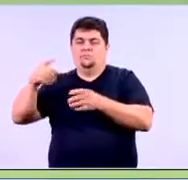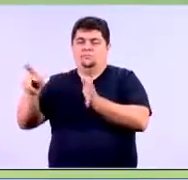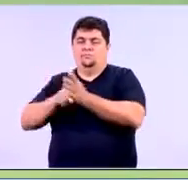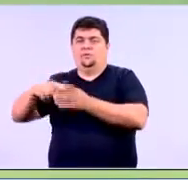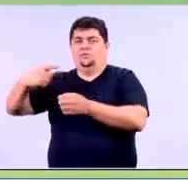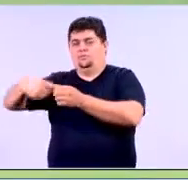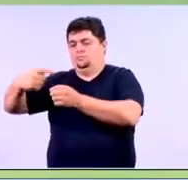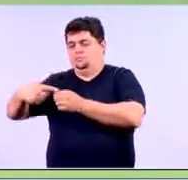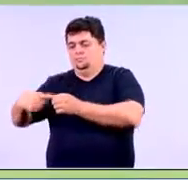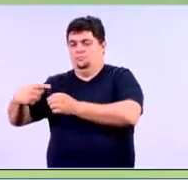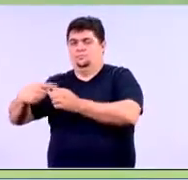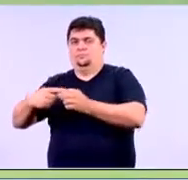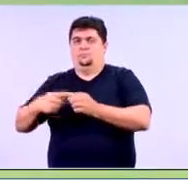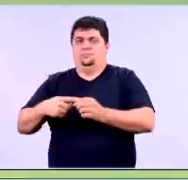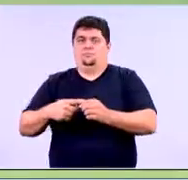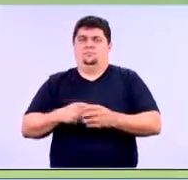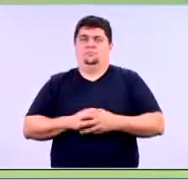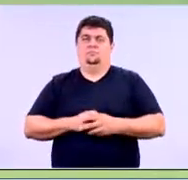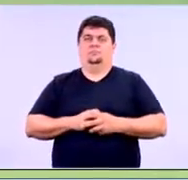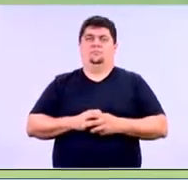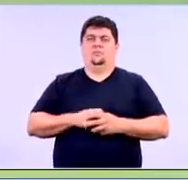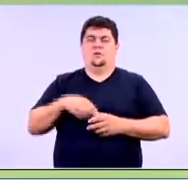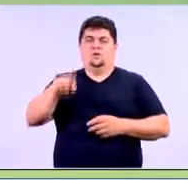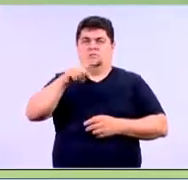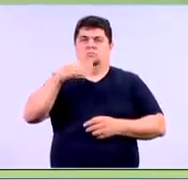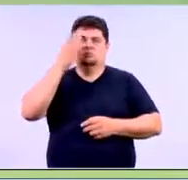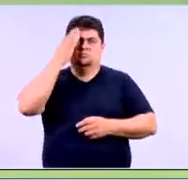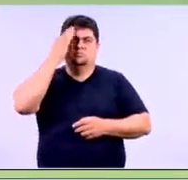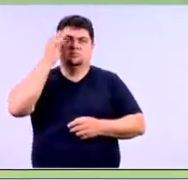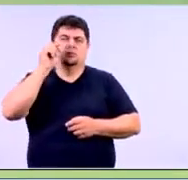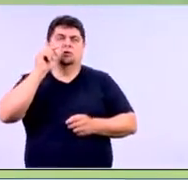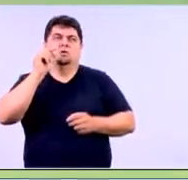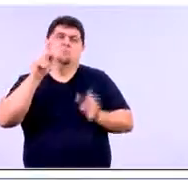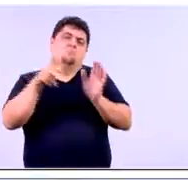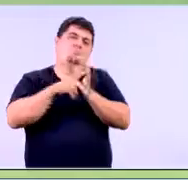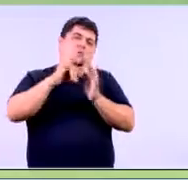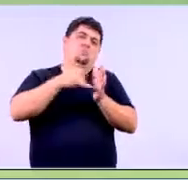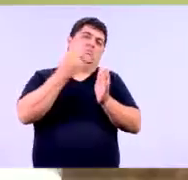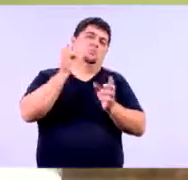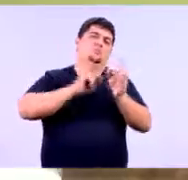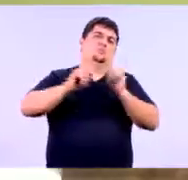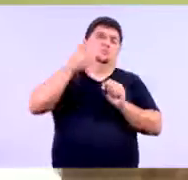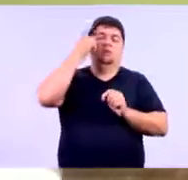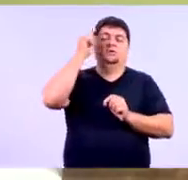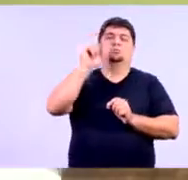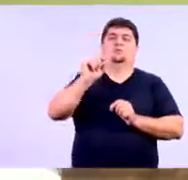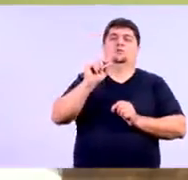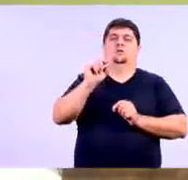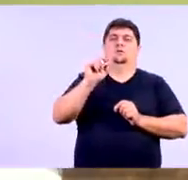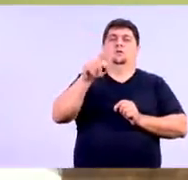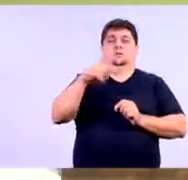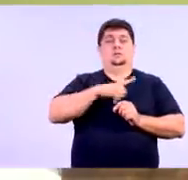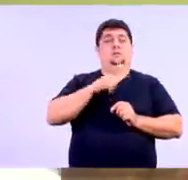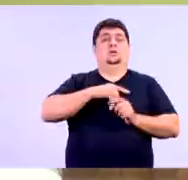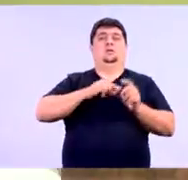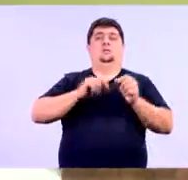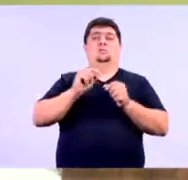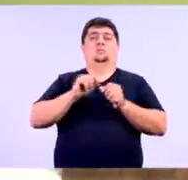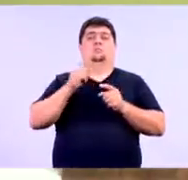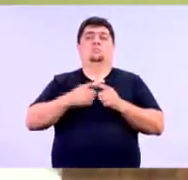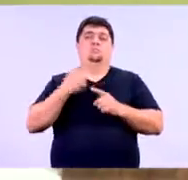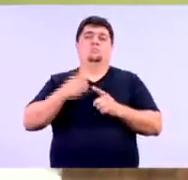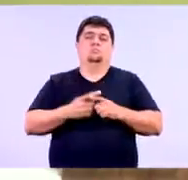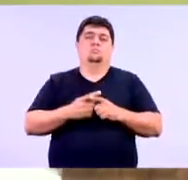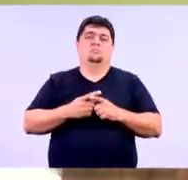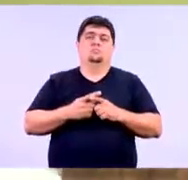município. Para que vocês possam entender em relação aos impostos, pensem o seguinte: eles existem